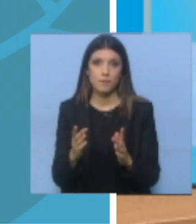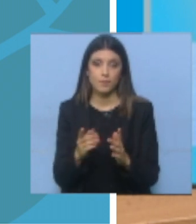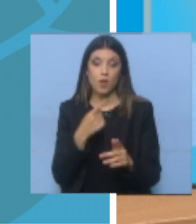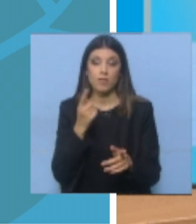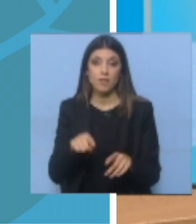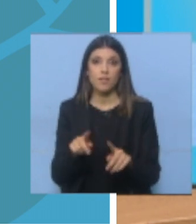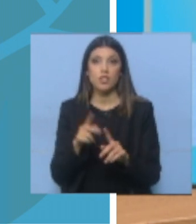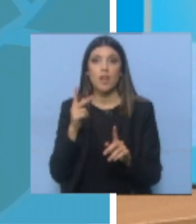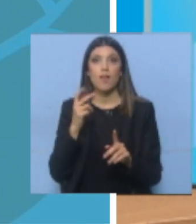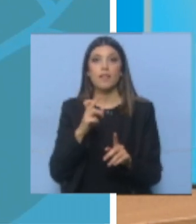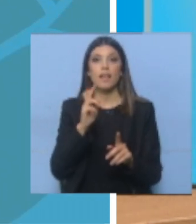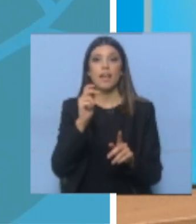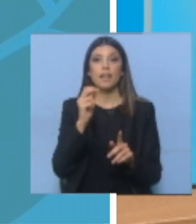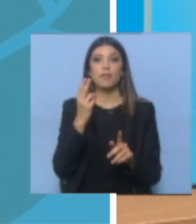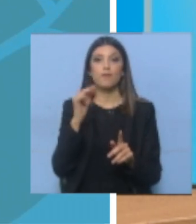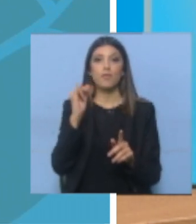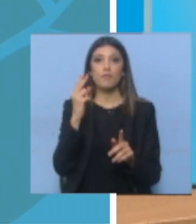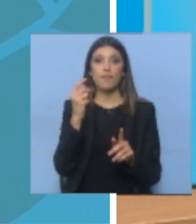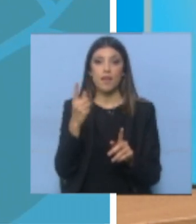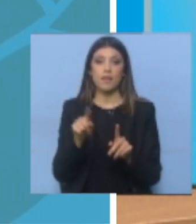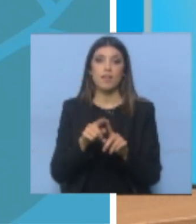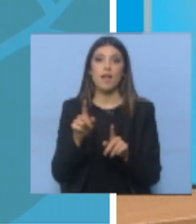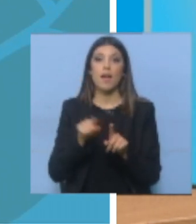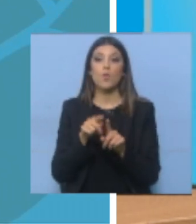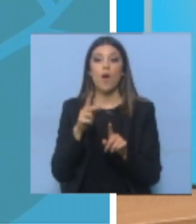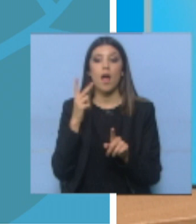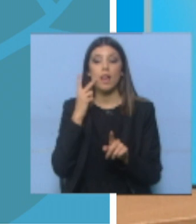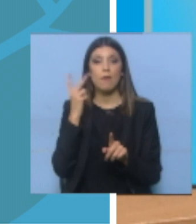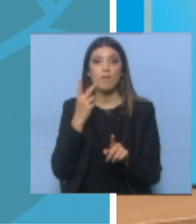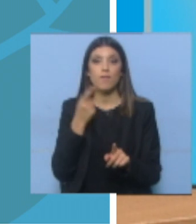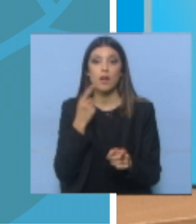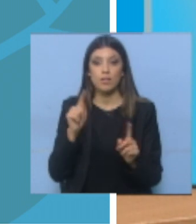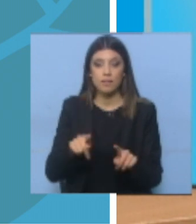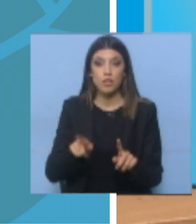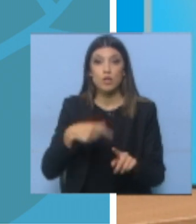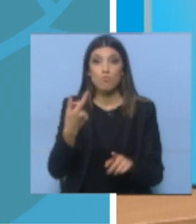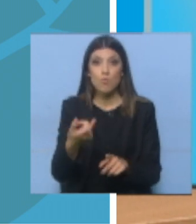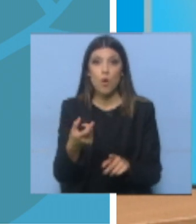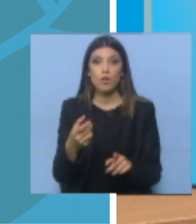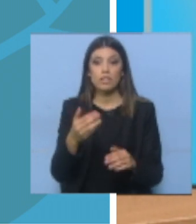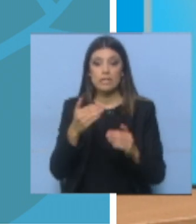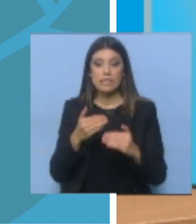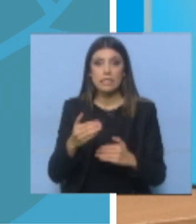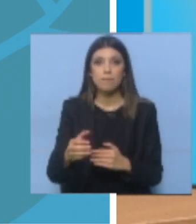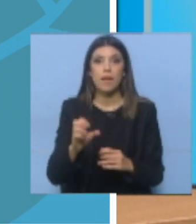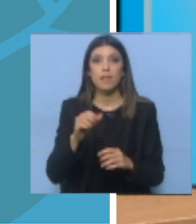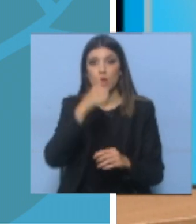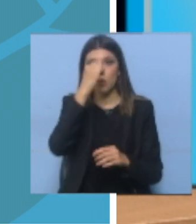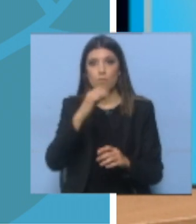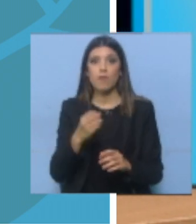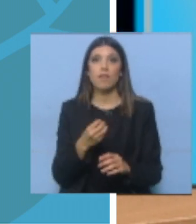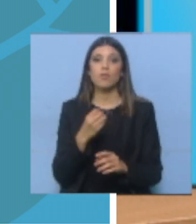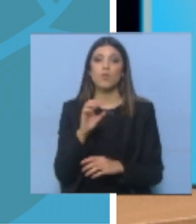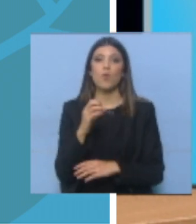mais difícil foi a palavra para escolher o Domingo de Ramos e a Semana Santa, que nós pusemos reinar com a